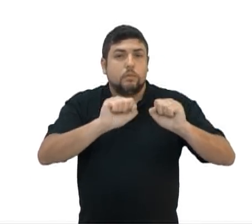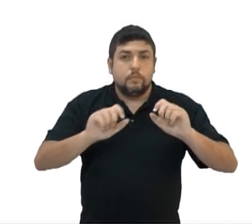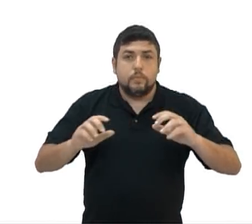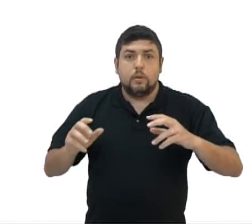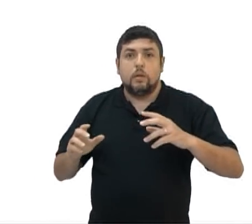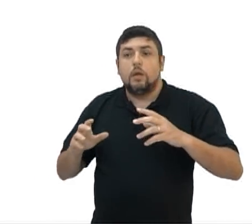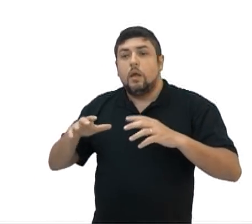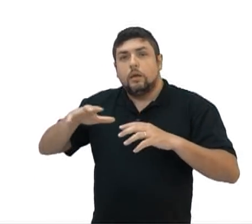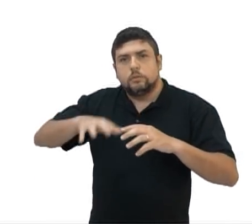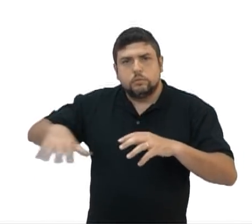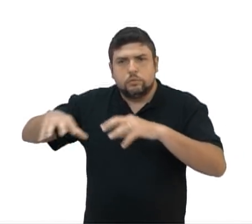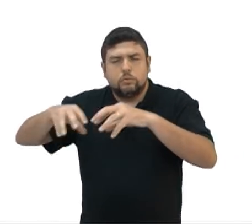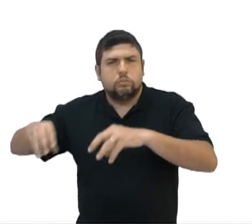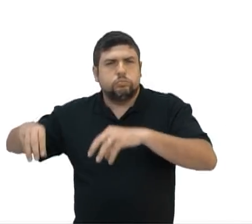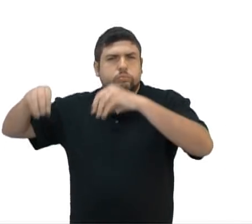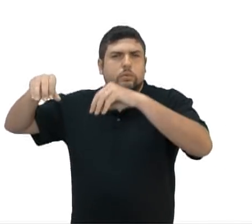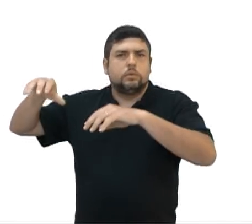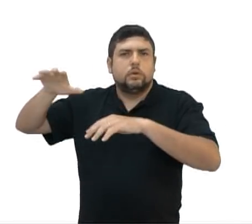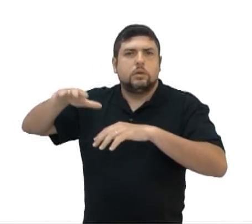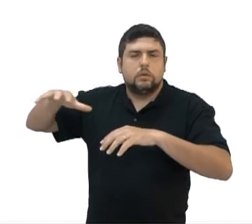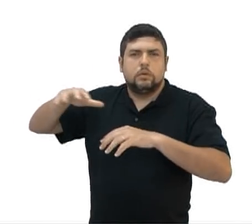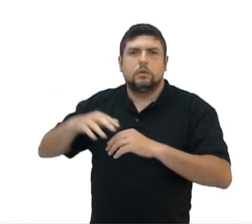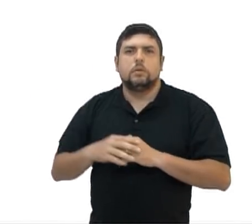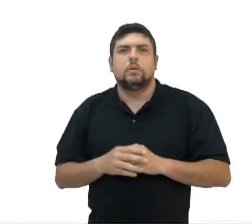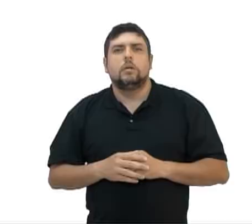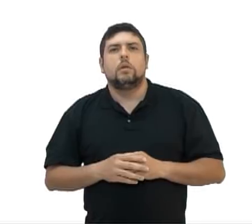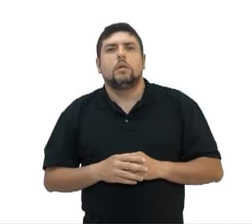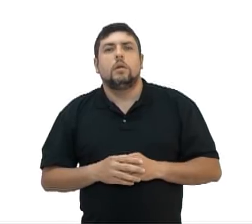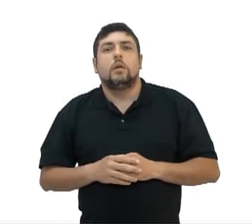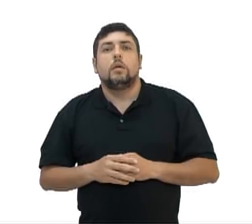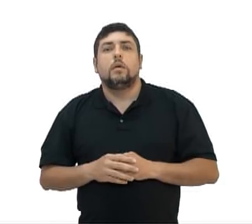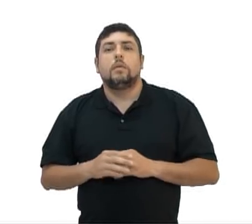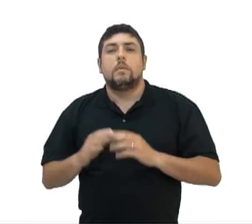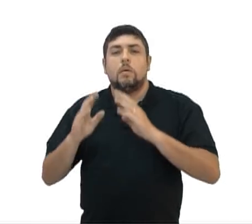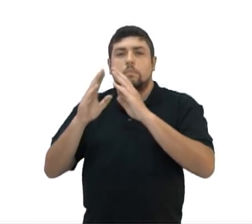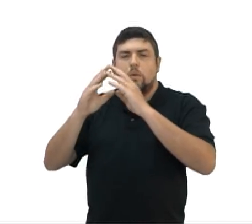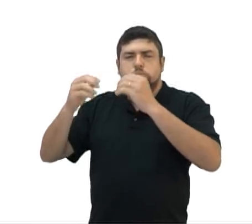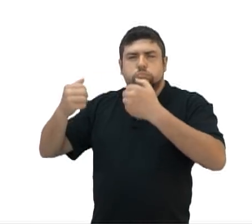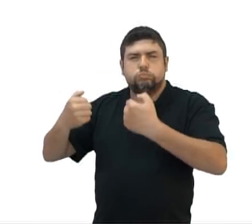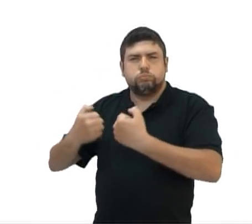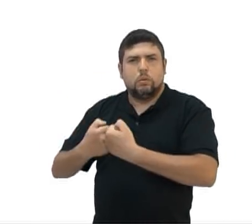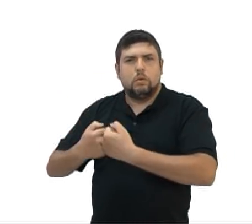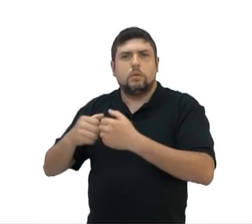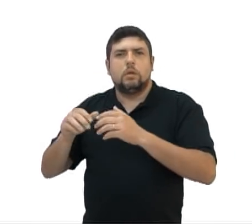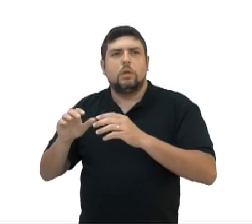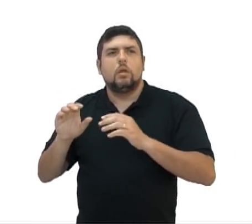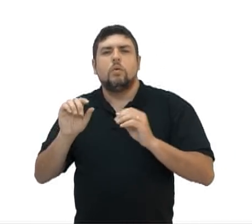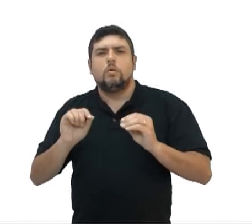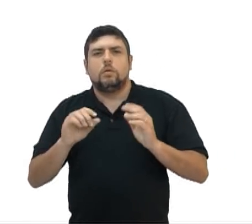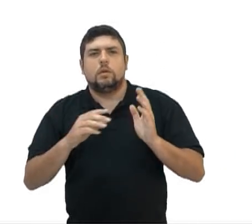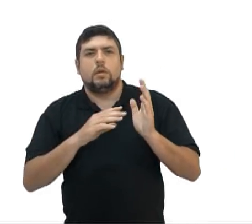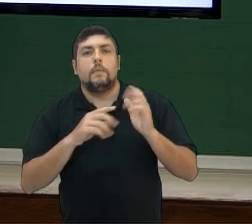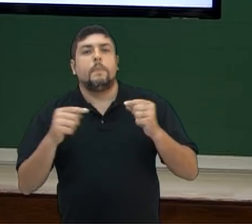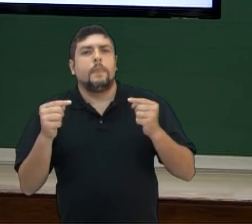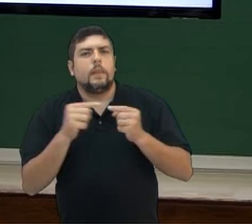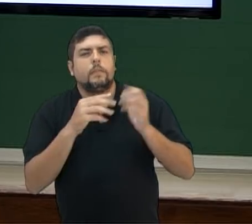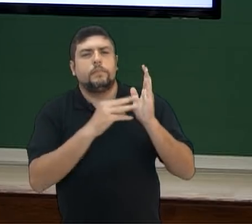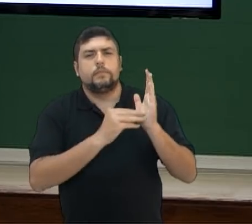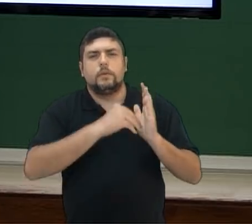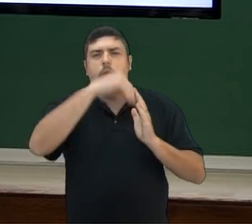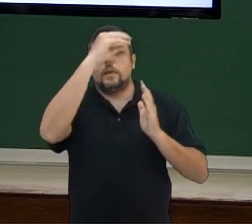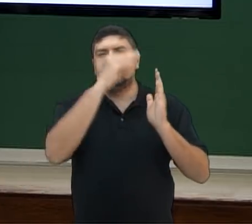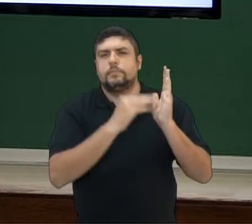do islamismo. Mas ela também tem uma outra origem, que é a ideia do calendário. O